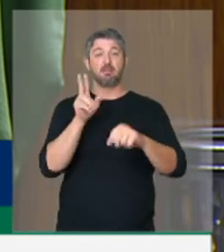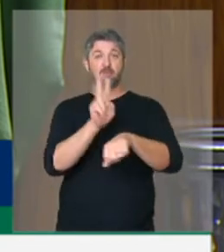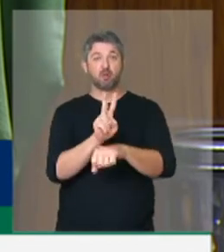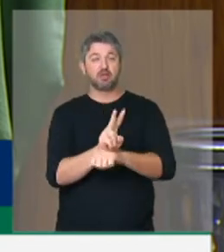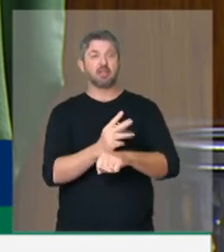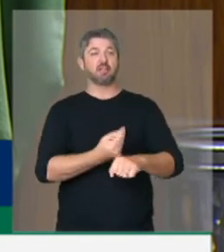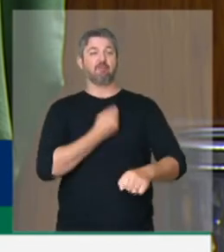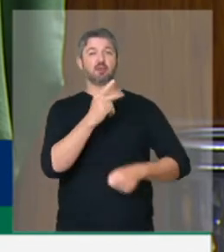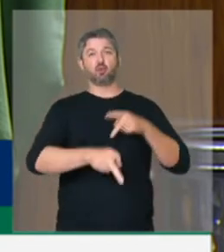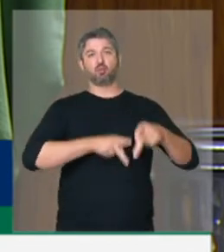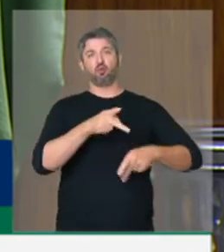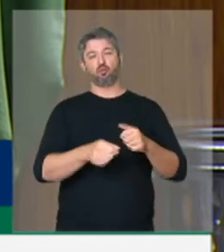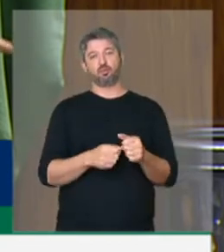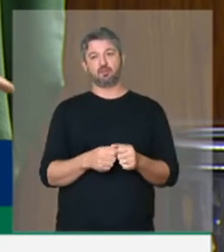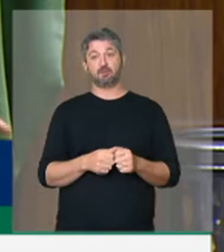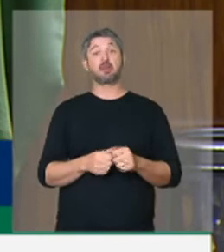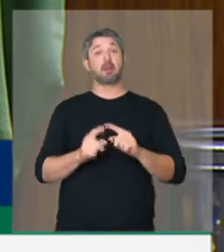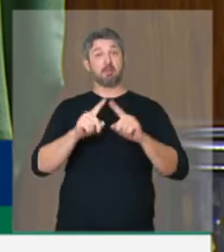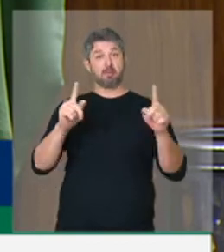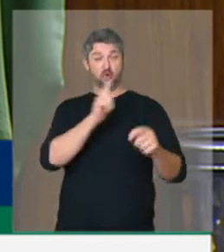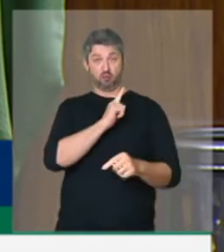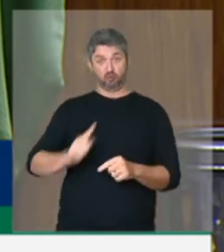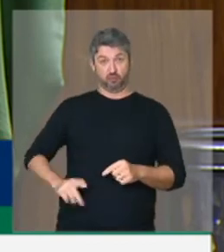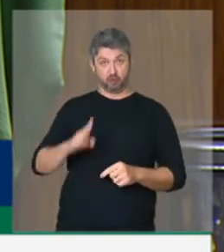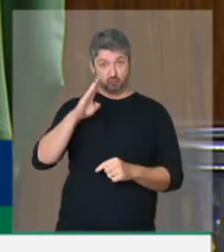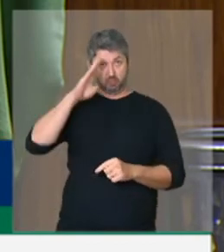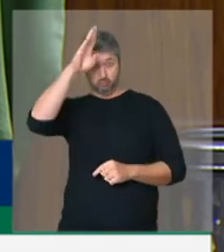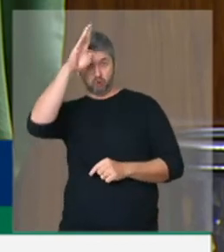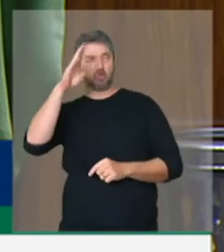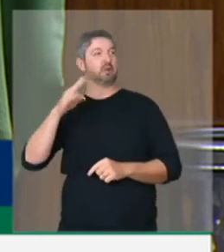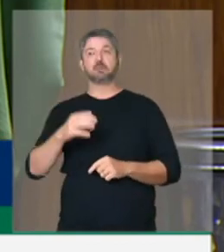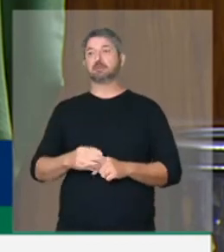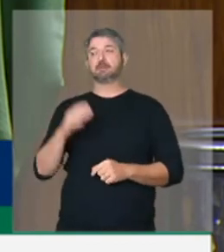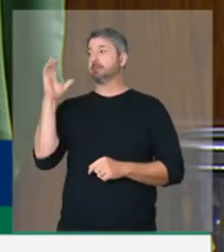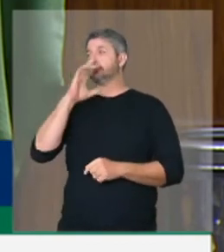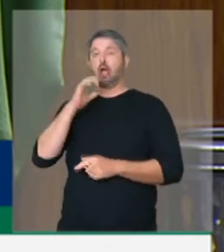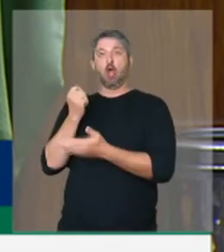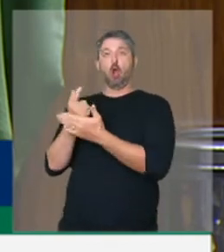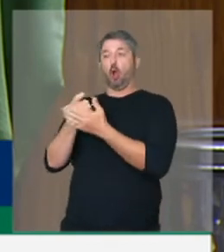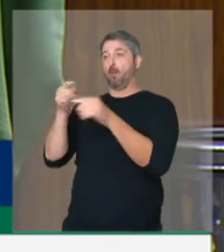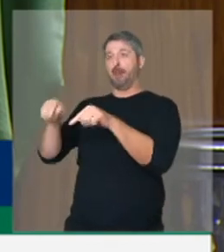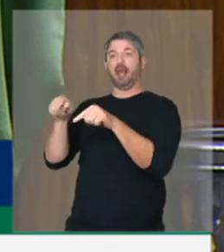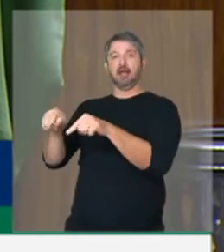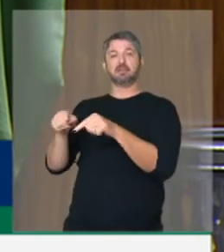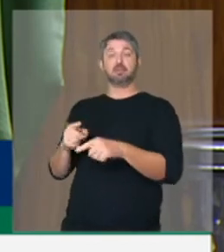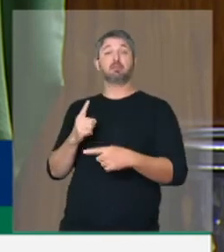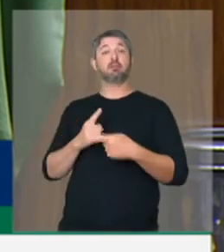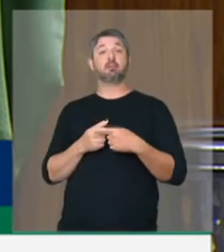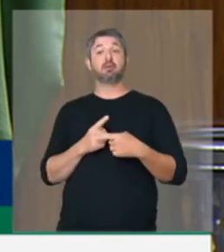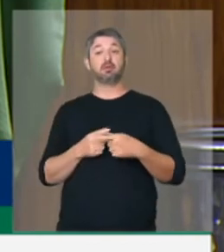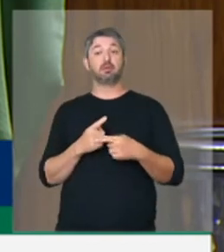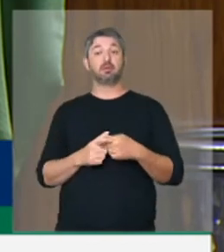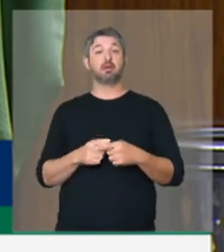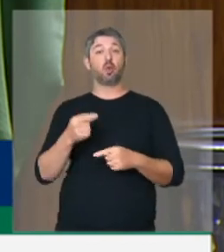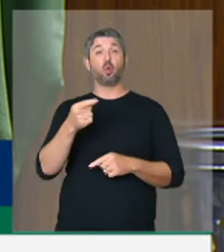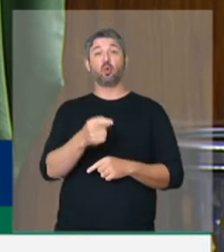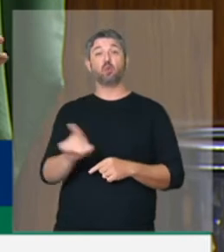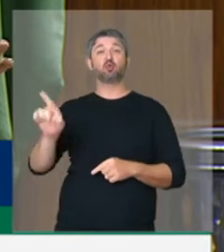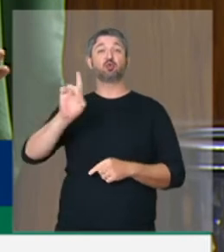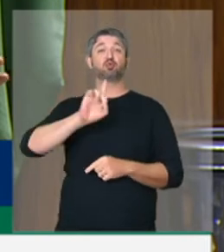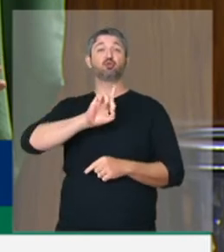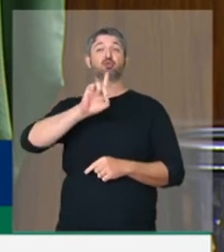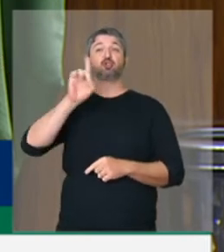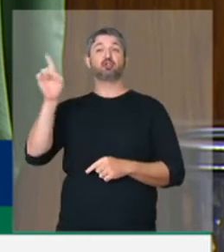nosso povo. E que o governo Bolsonaro correu para comprar, porque seria o último dia de uma